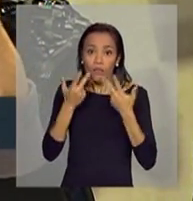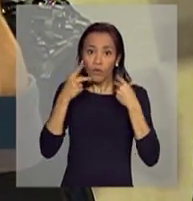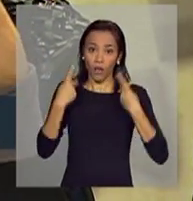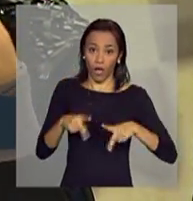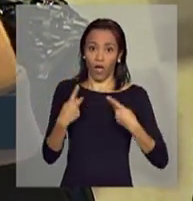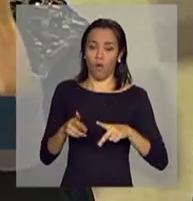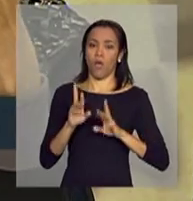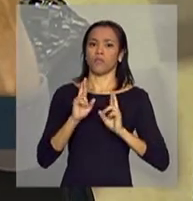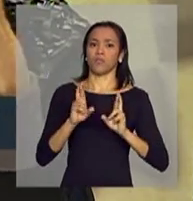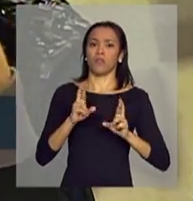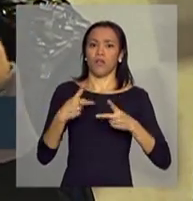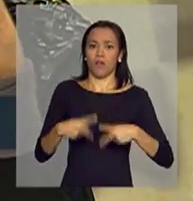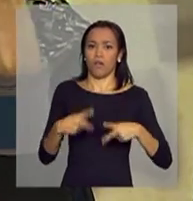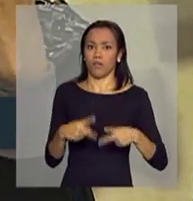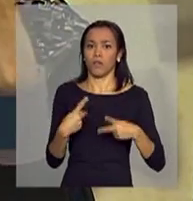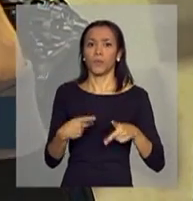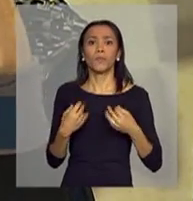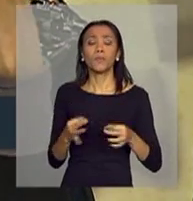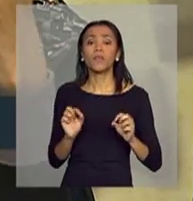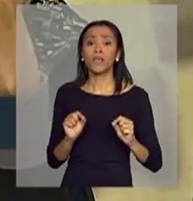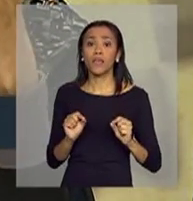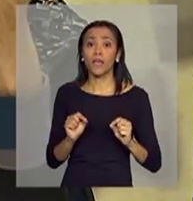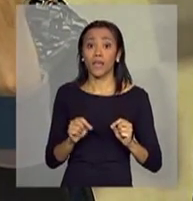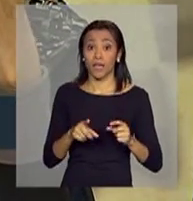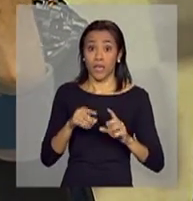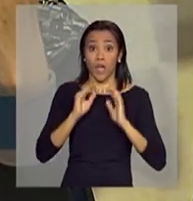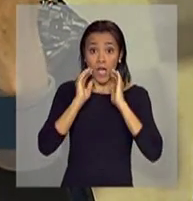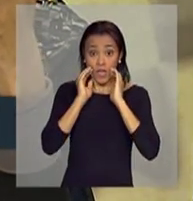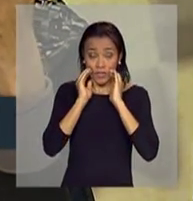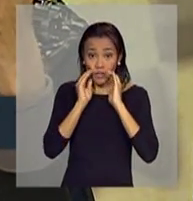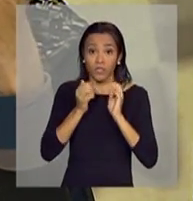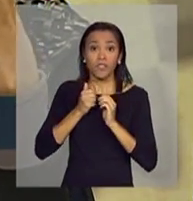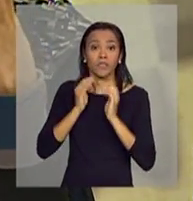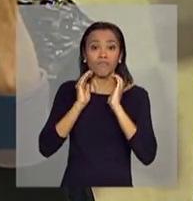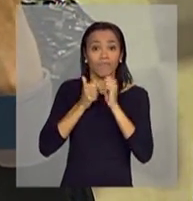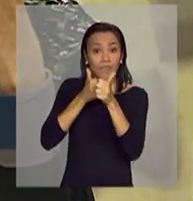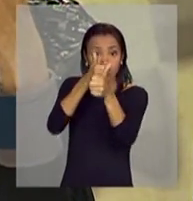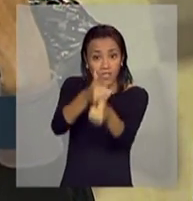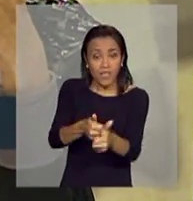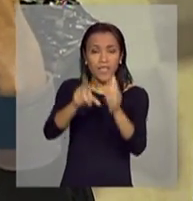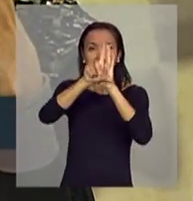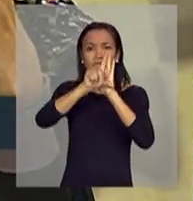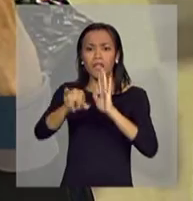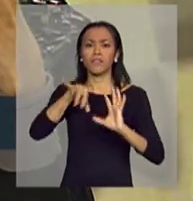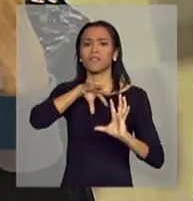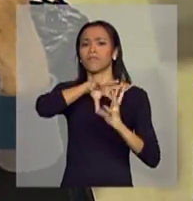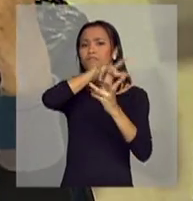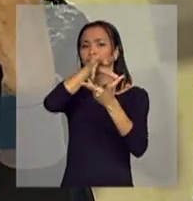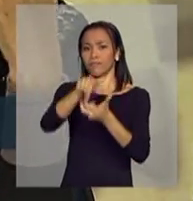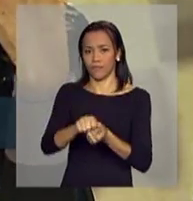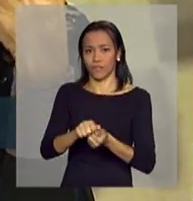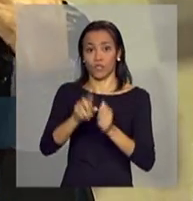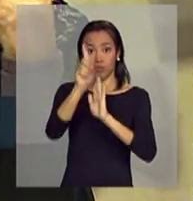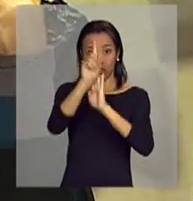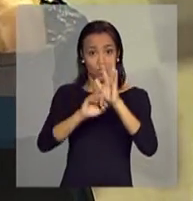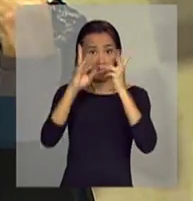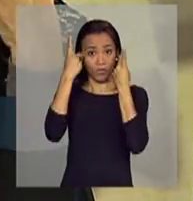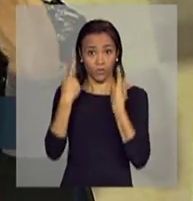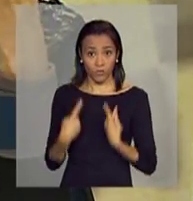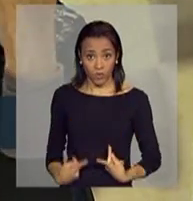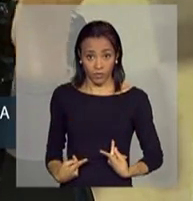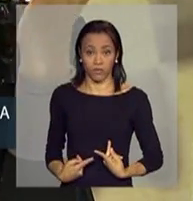Verdade aceitar os princípios internacionais dos direitos humanos. Então, os